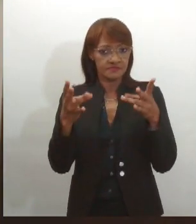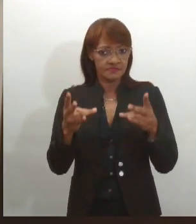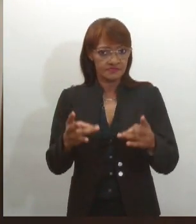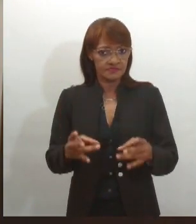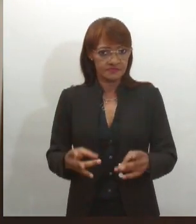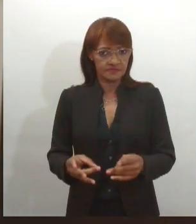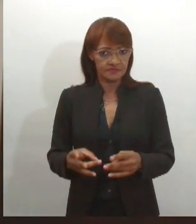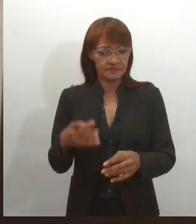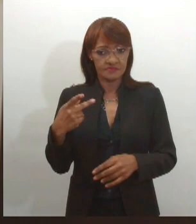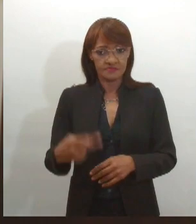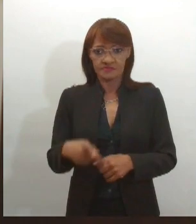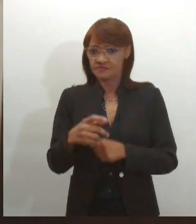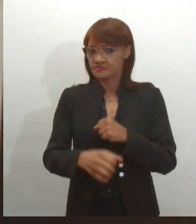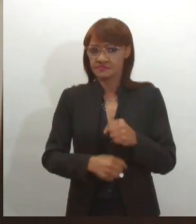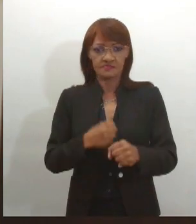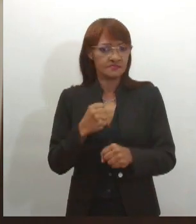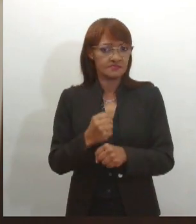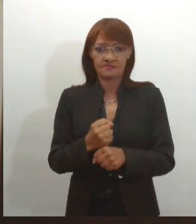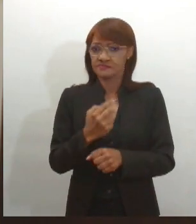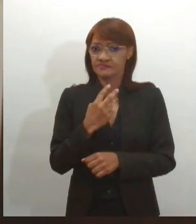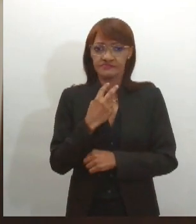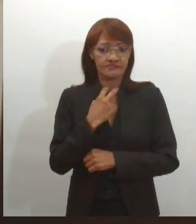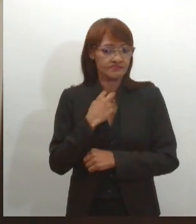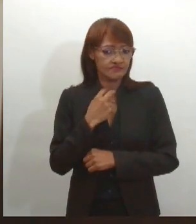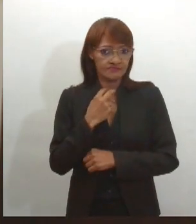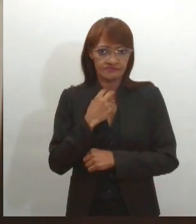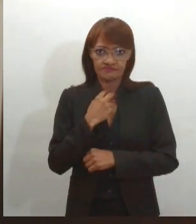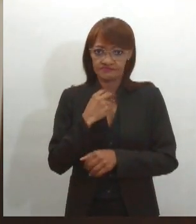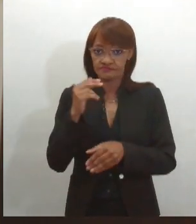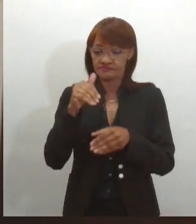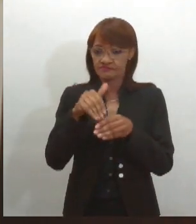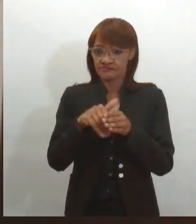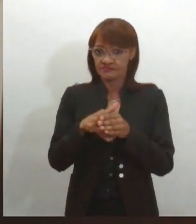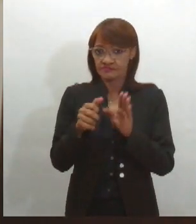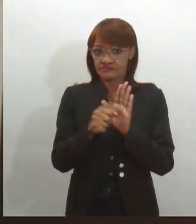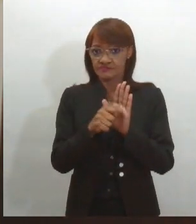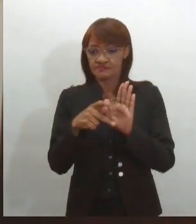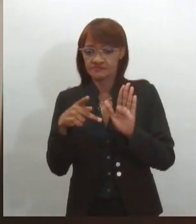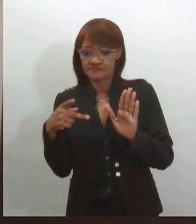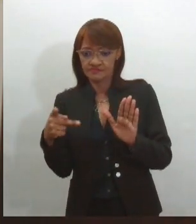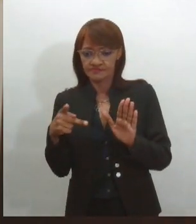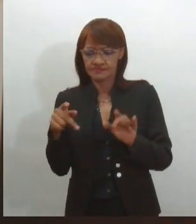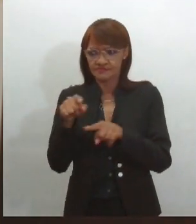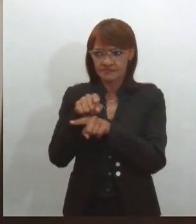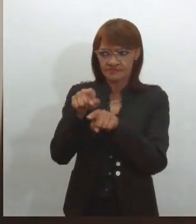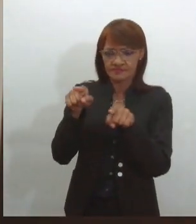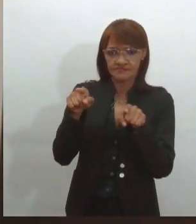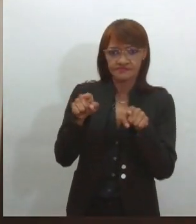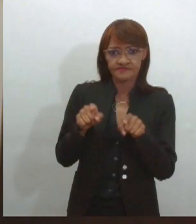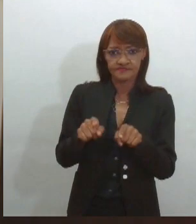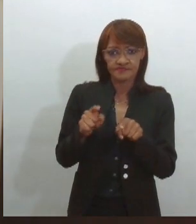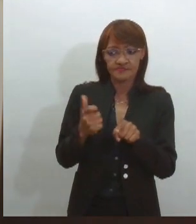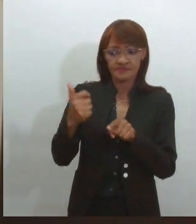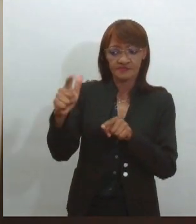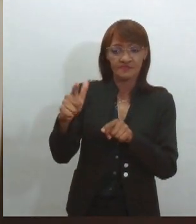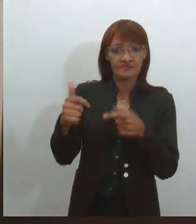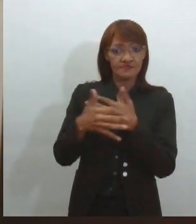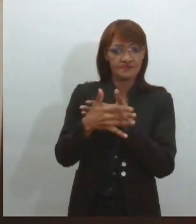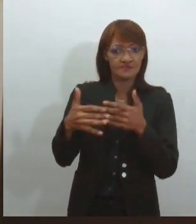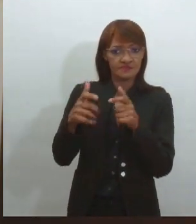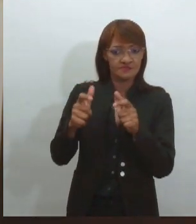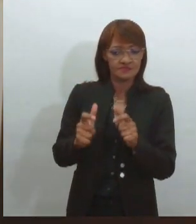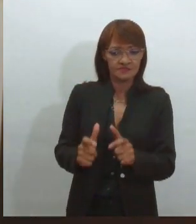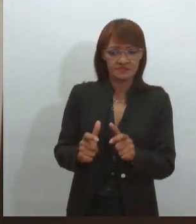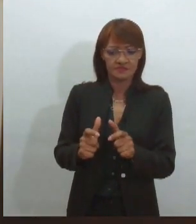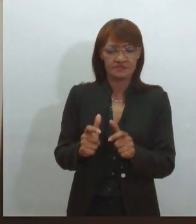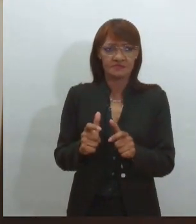fazer né esse voto em trânsito Ou seja aquele eleitor que tá fora da sua zona eleitoral né ou por motivo de viagem